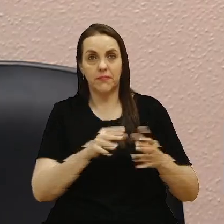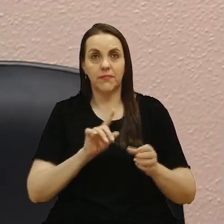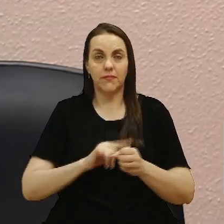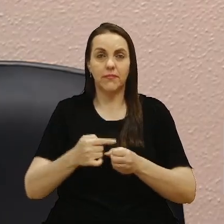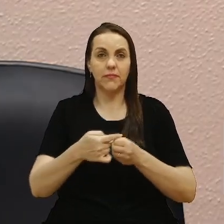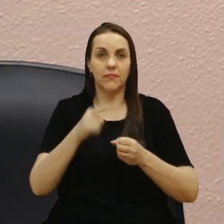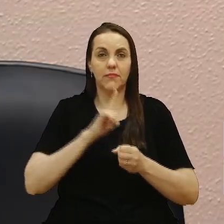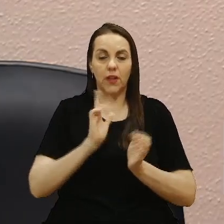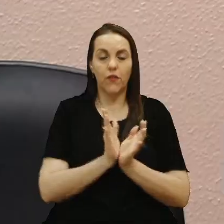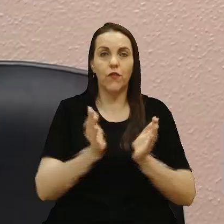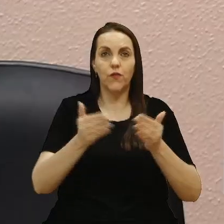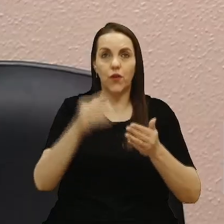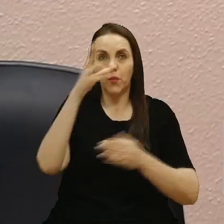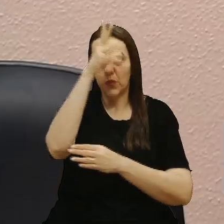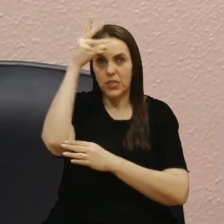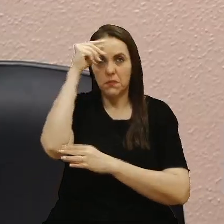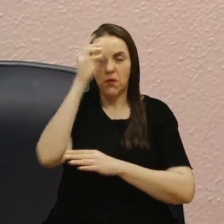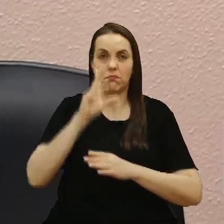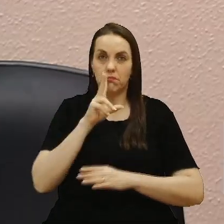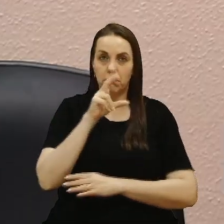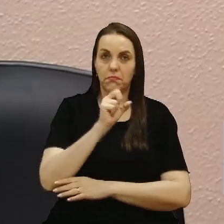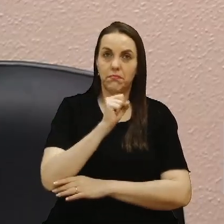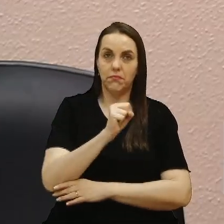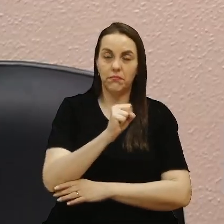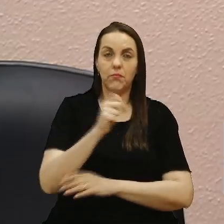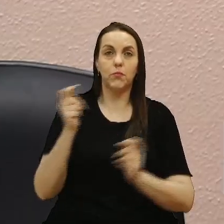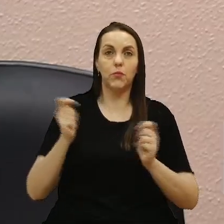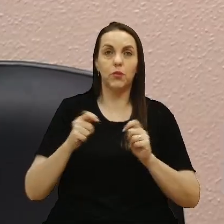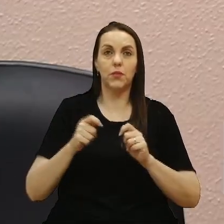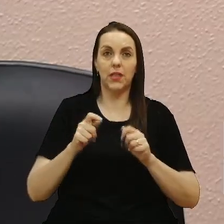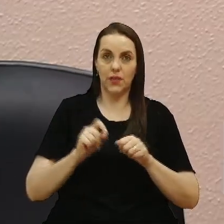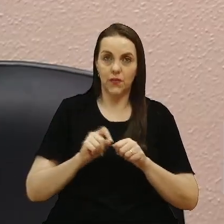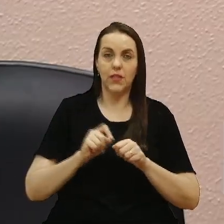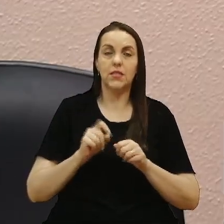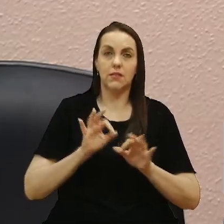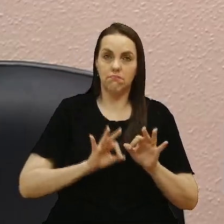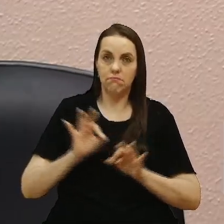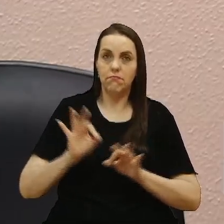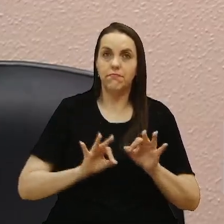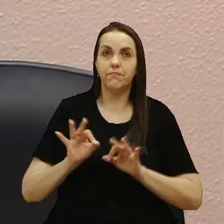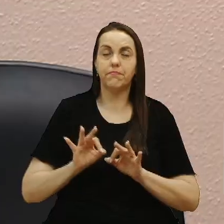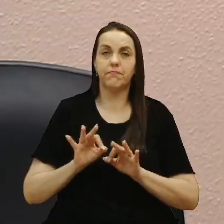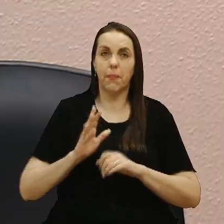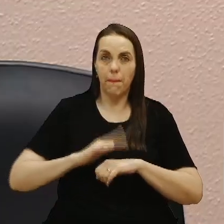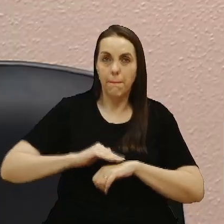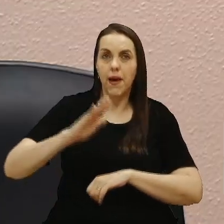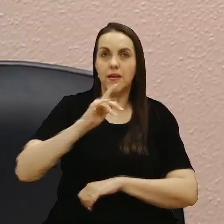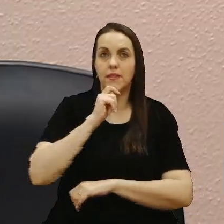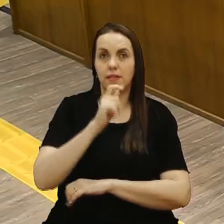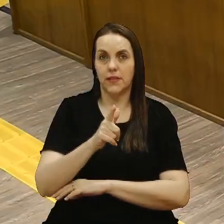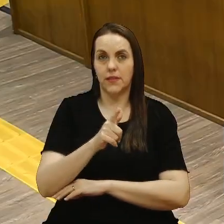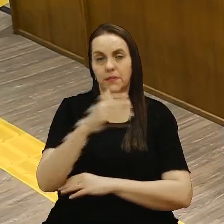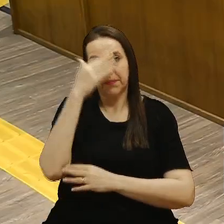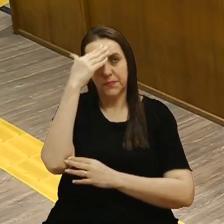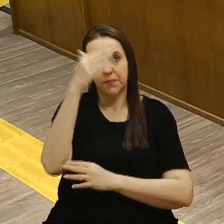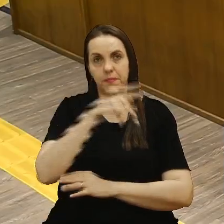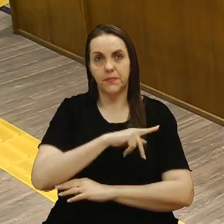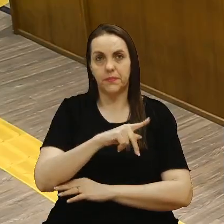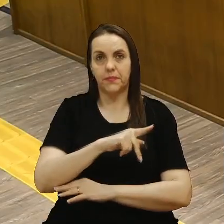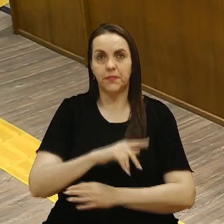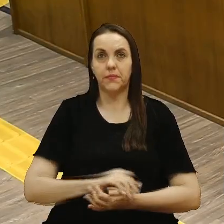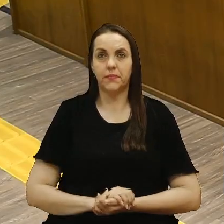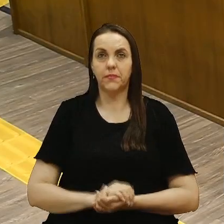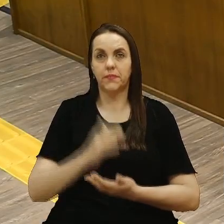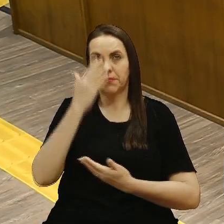fórum municipal extremamente fortalecido e que nós possamos tomar medidas que fortaleçam muito mais. Obrigada, senhor presidente. Obrigado,